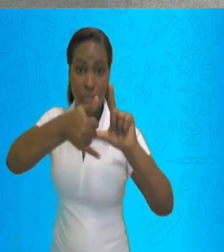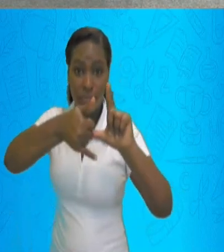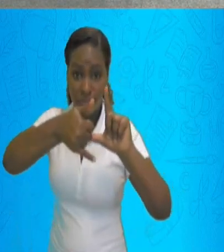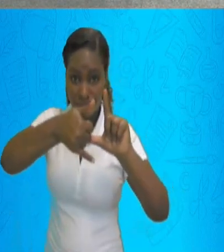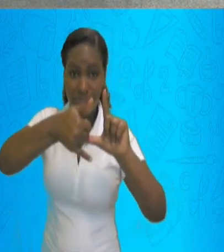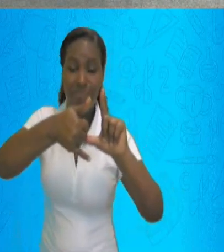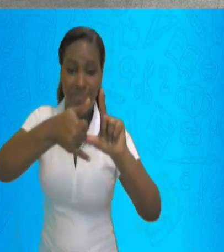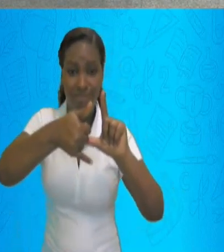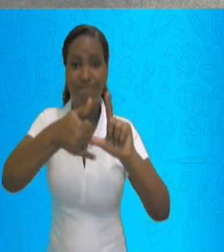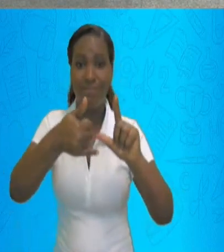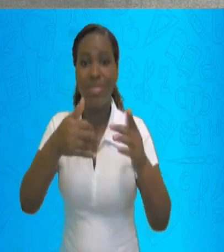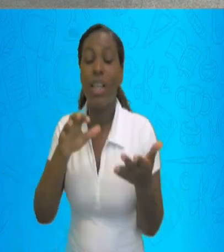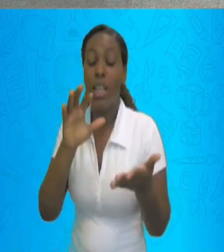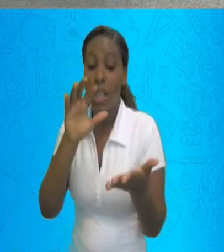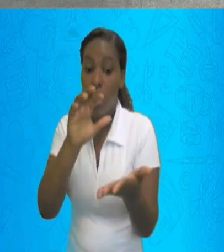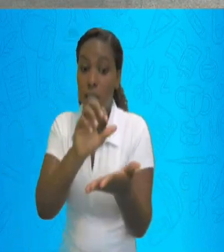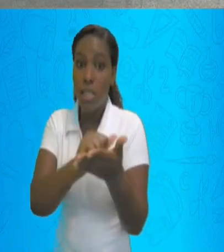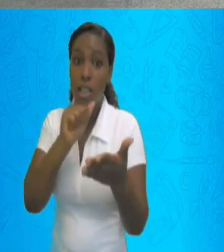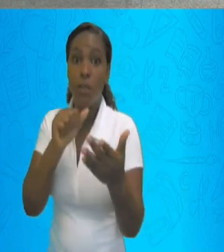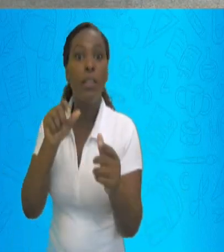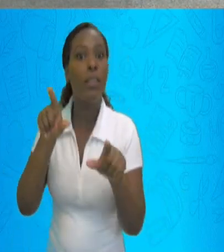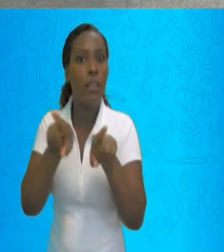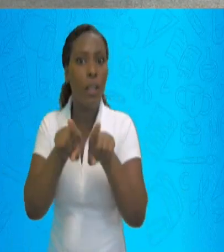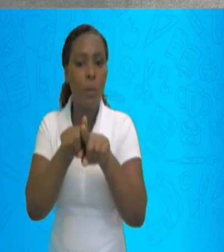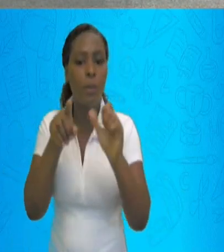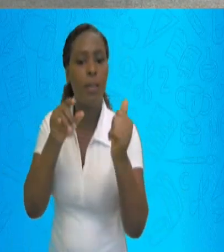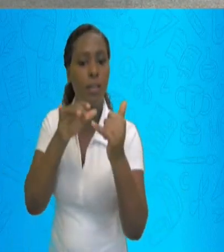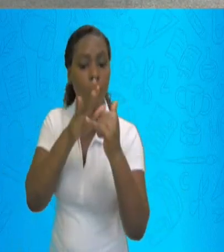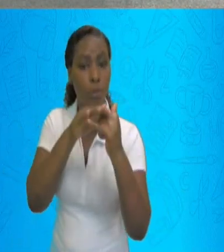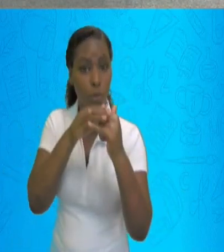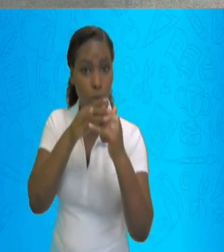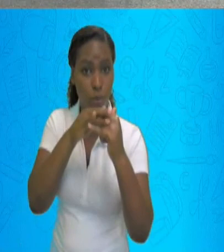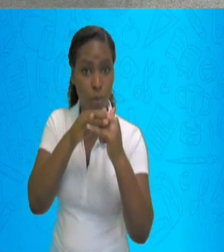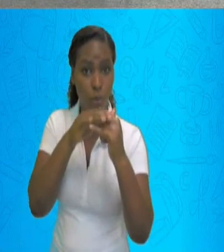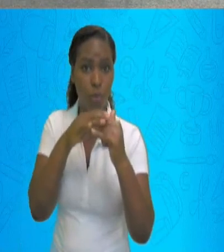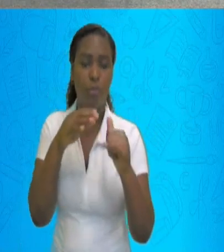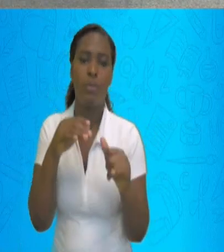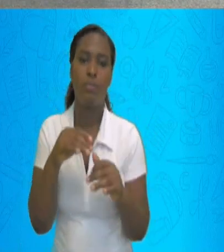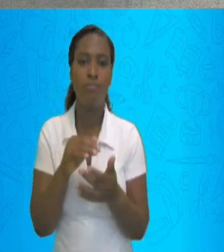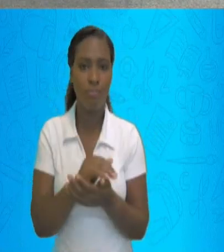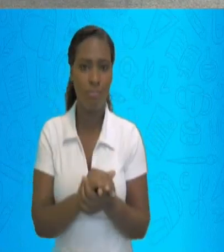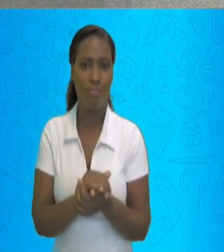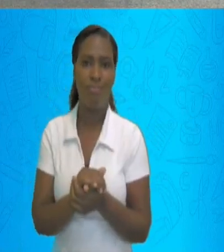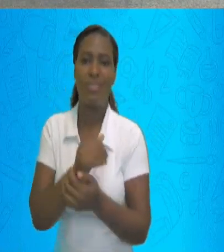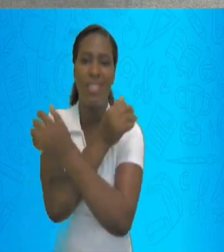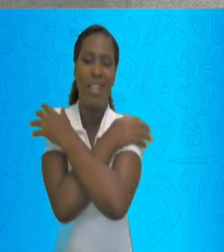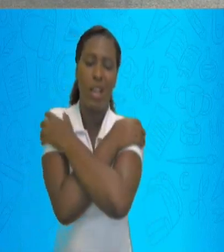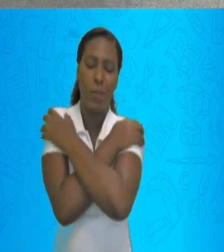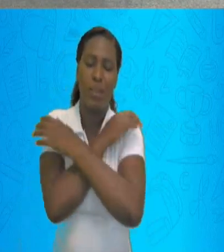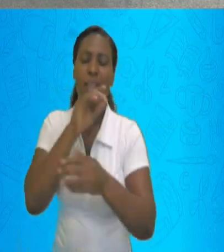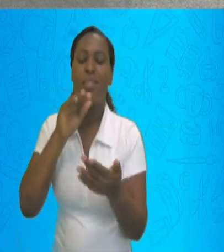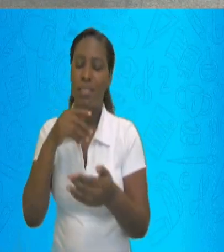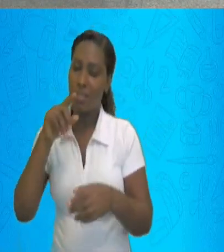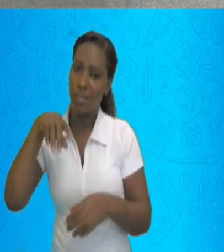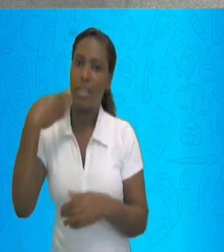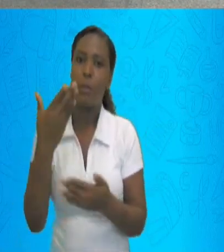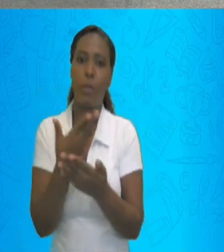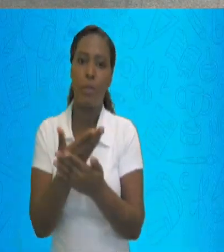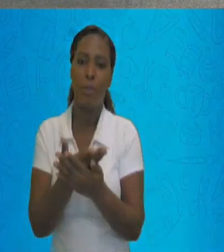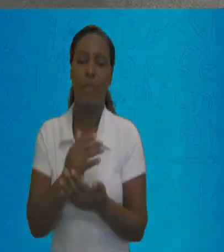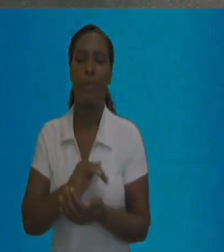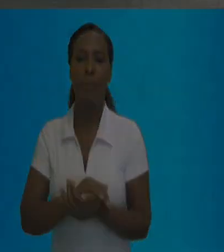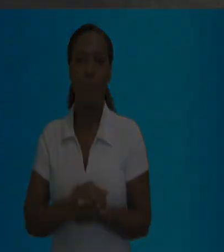aparece no canto da tela e se inscreva em nosso canal no YouTube SMED GV. Um abraço e até a próxima aula!